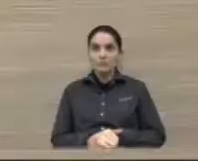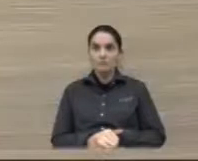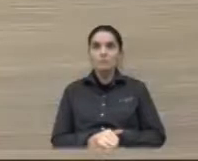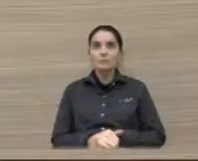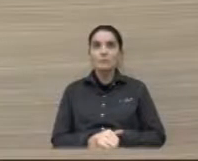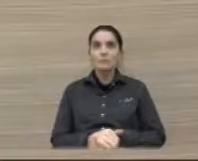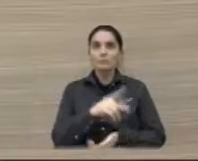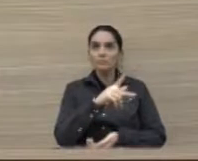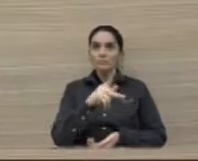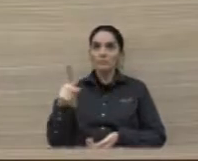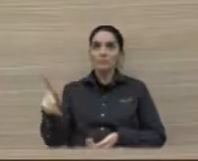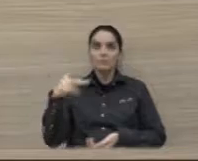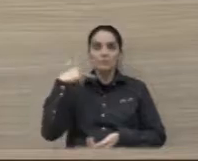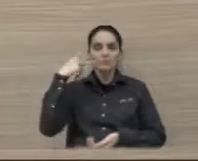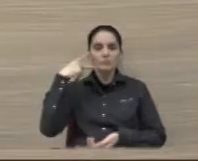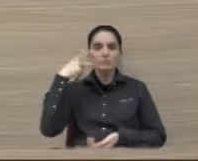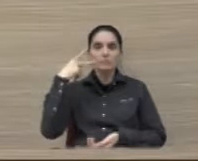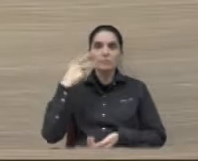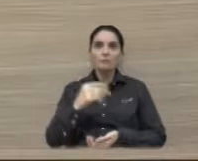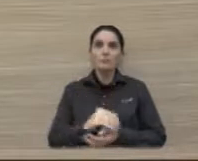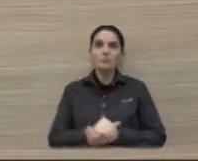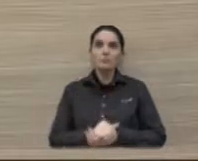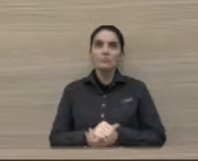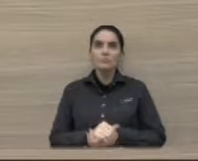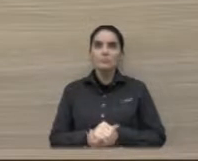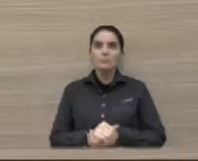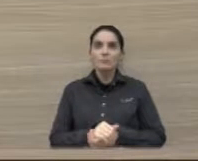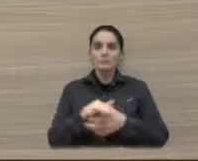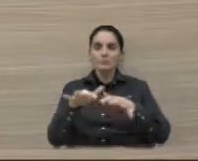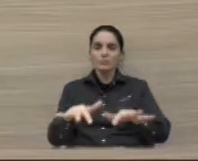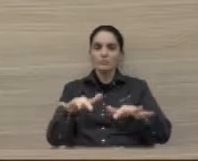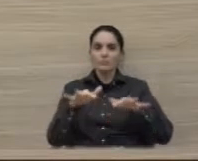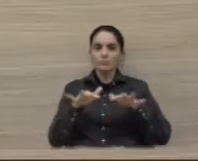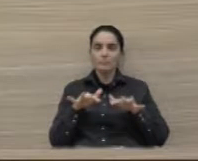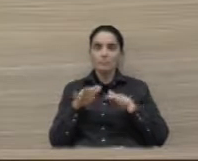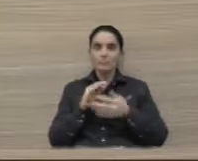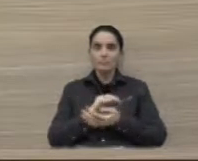Senhor presidente, vereadores, vereadores, vereadoras, público presente.